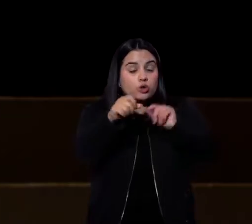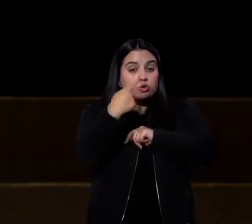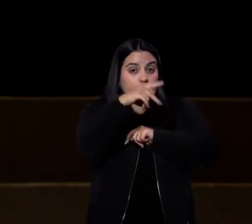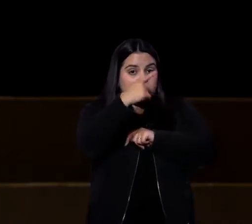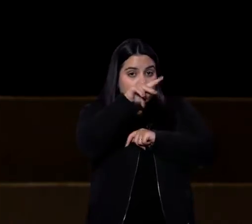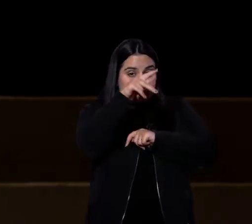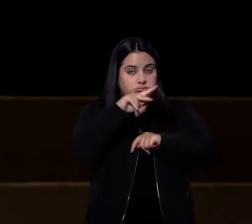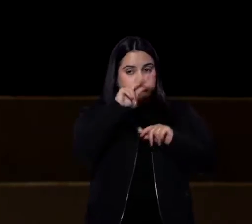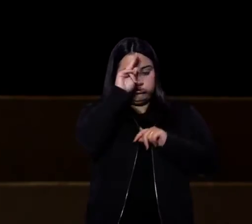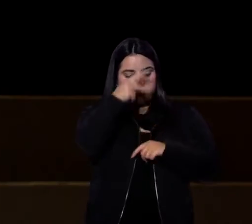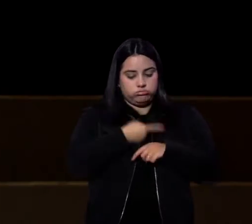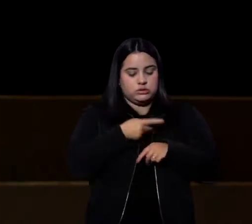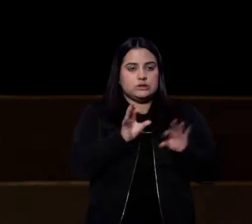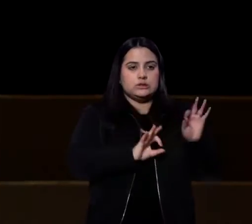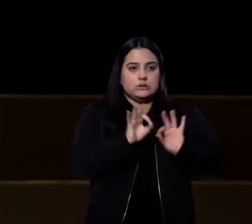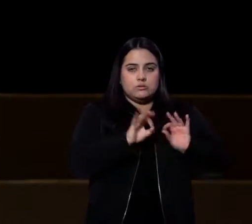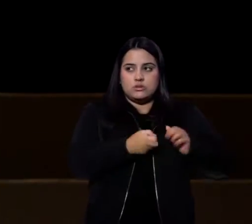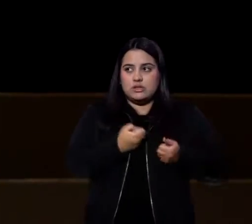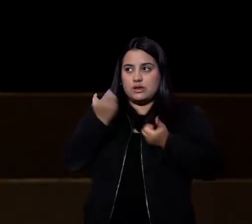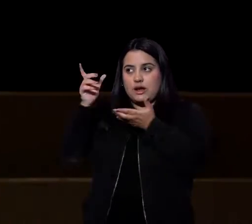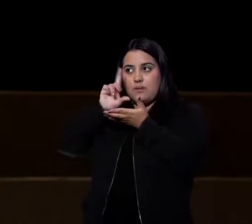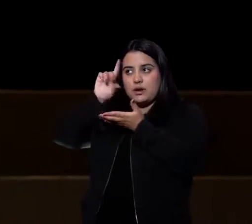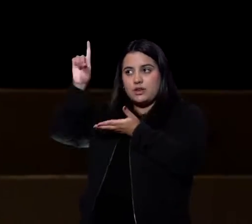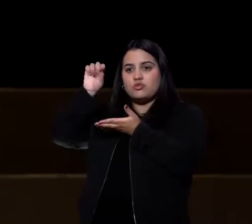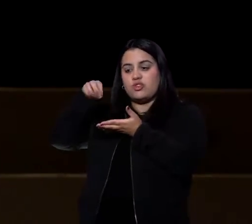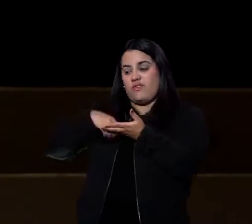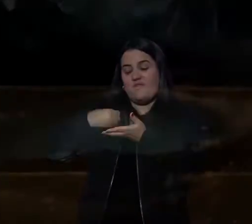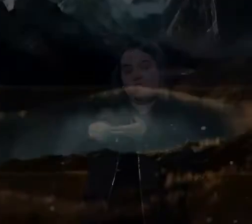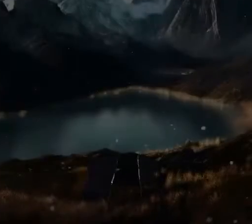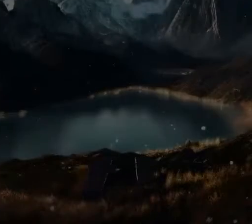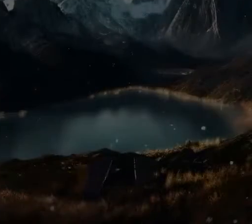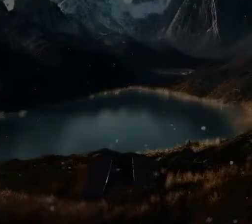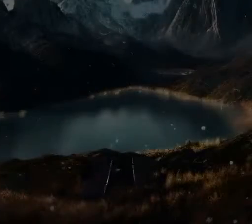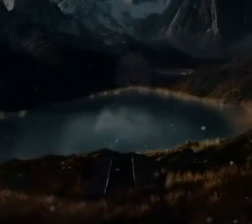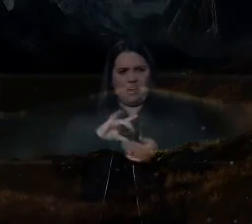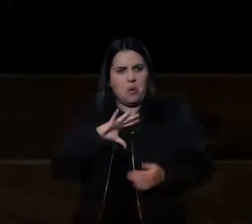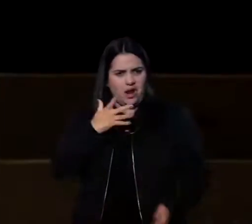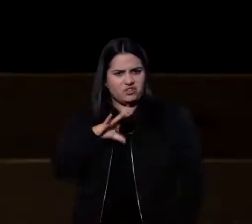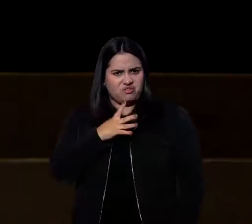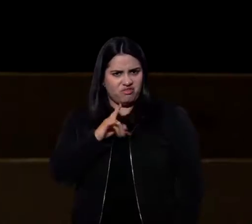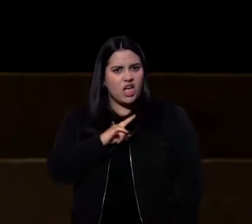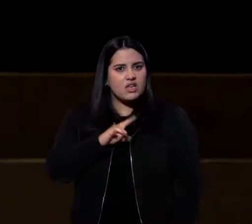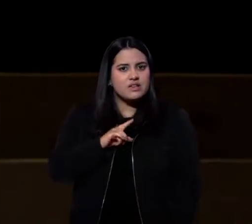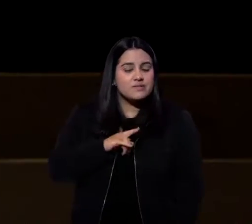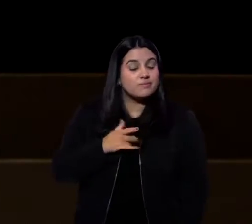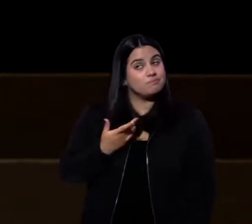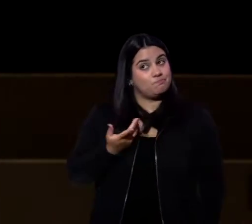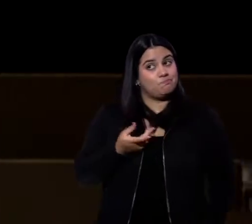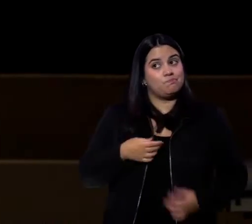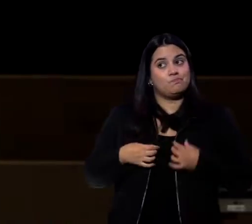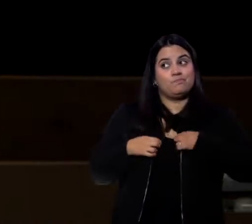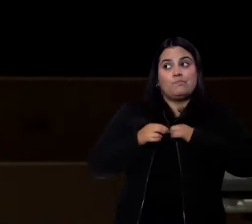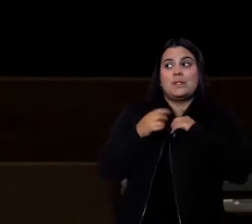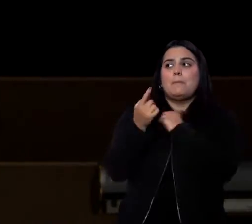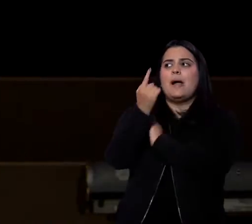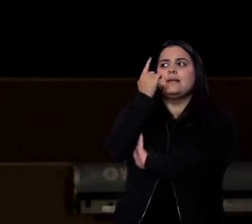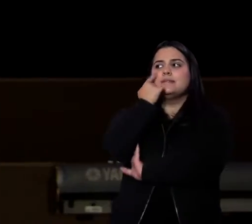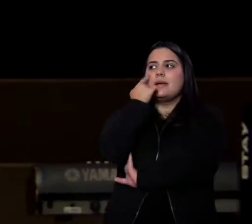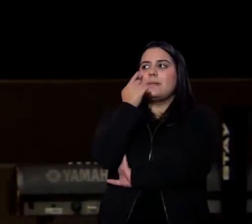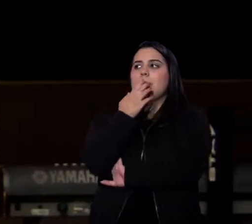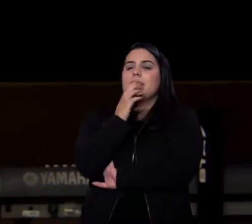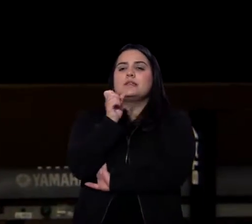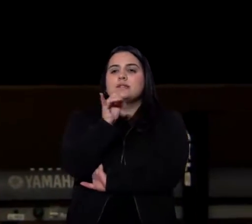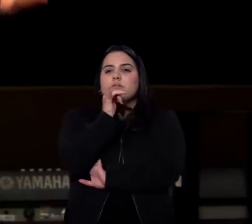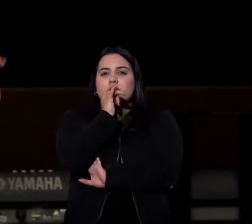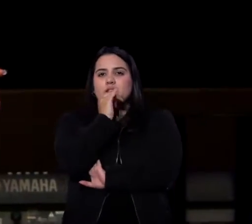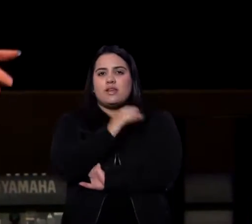planos para Deus e viver pela fé? Começa a pensar aí. Se você tivesse que,